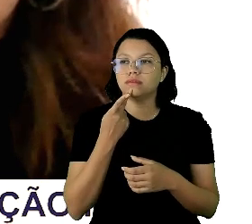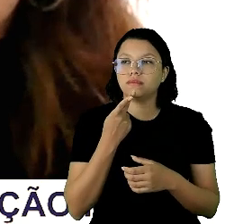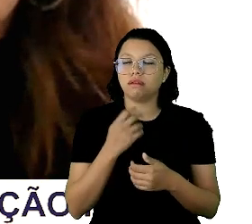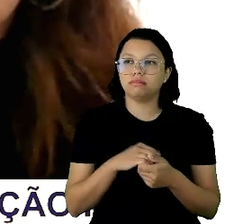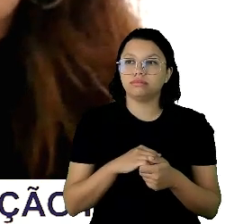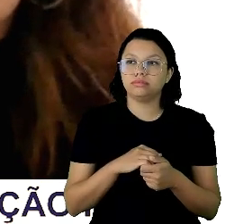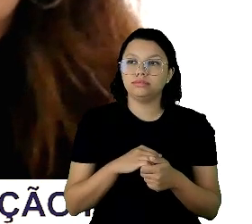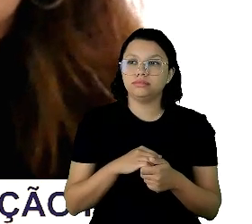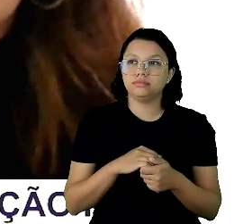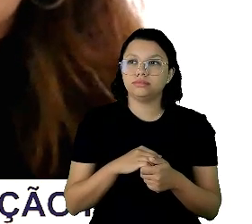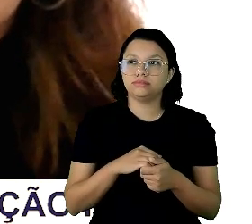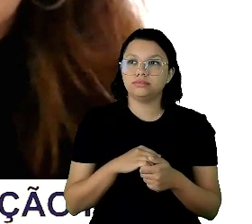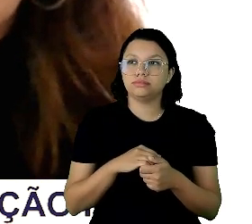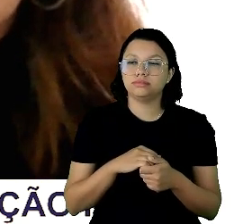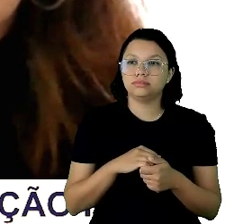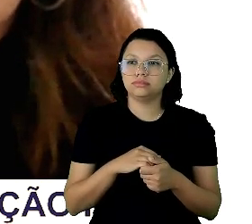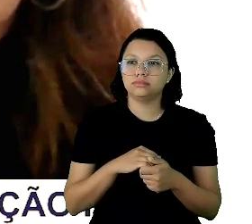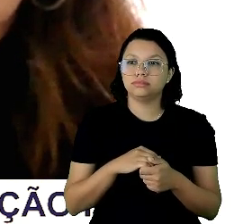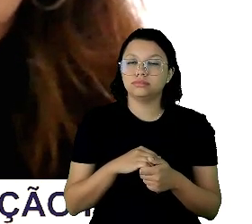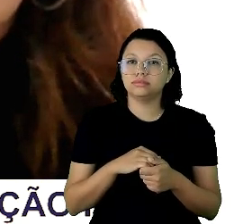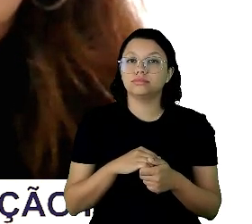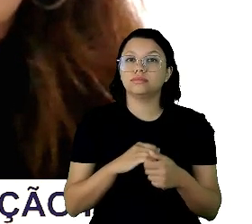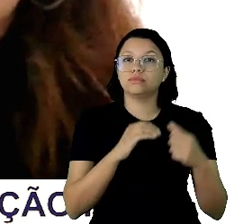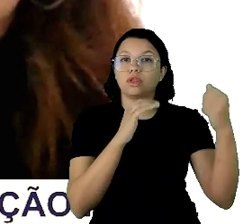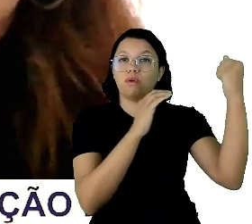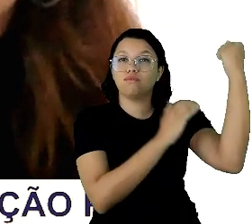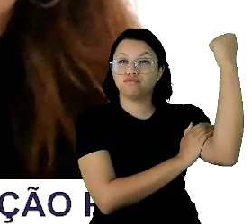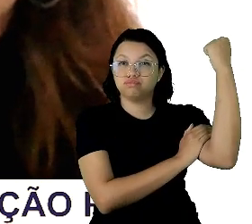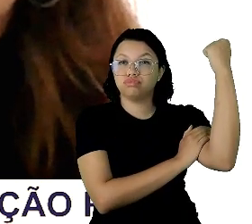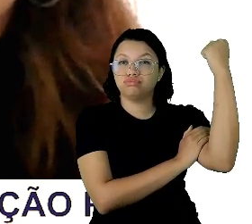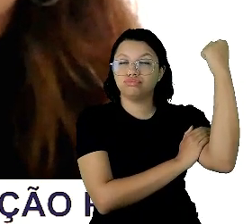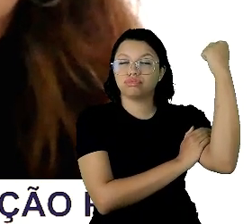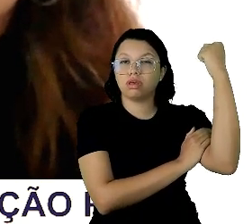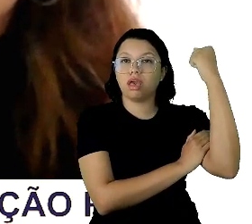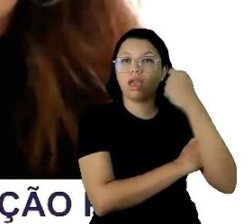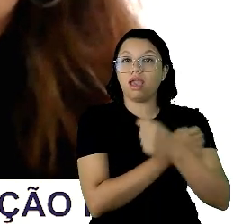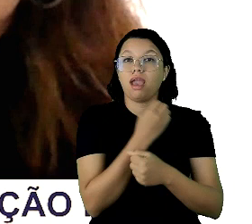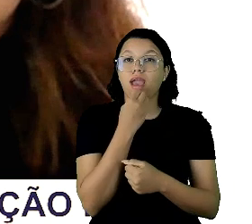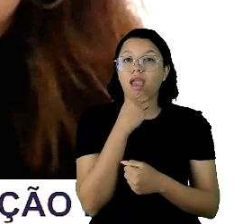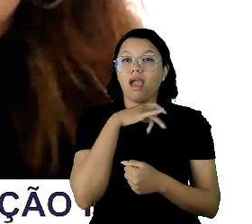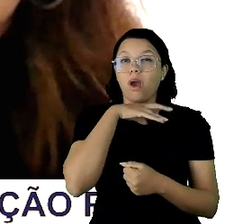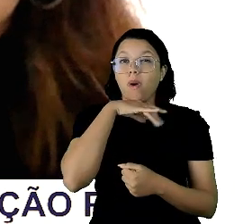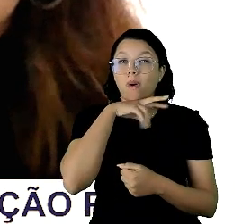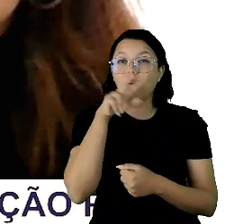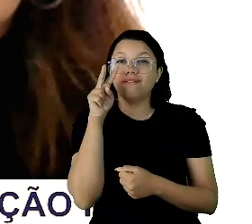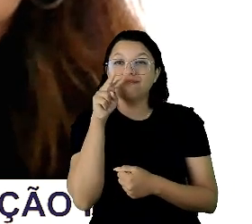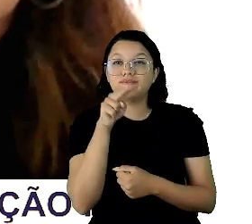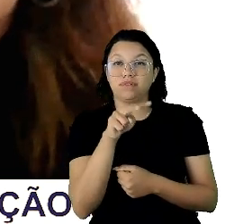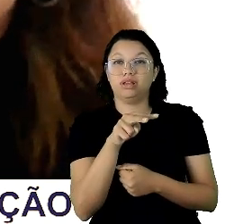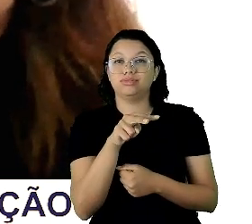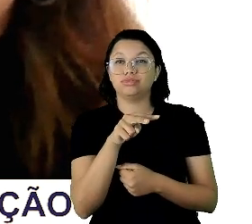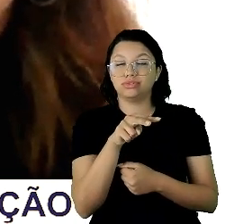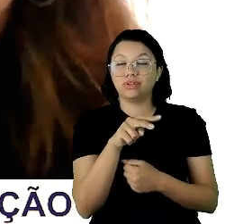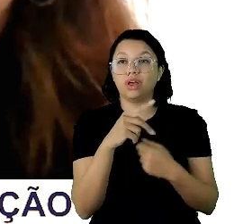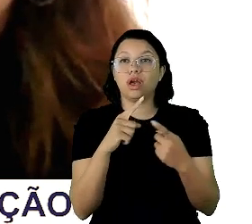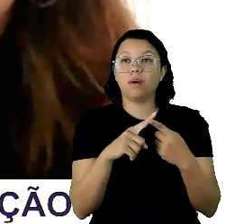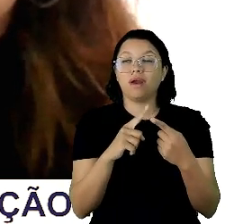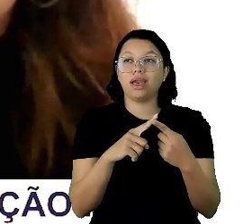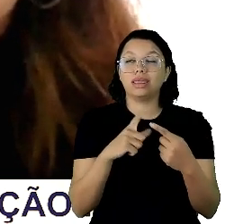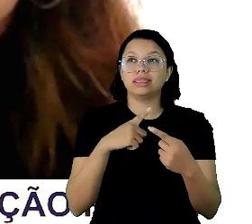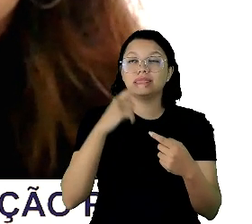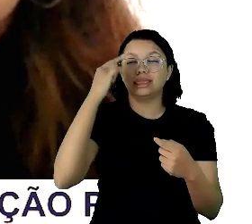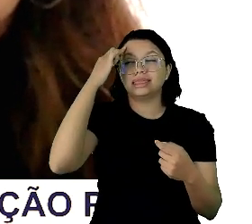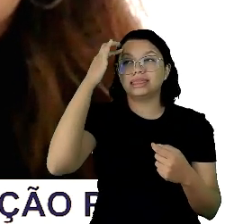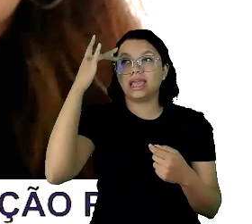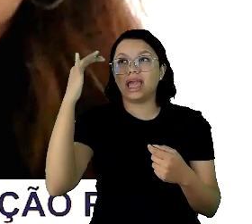o feminismo é muito mal interpretado, que há ideias equivocadas sobre o feminismo.